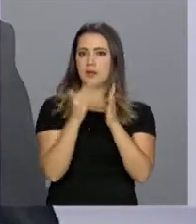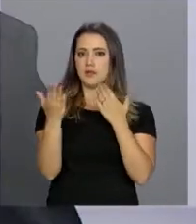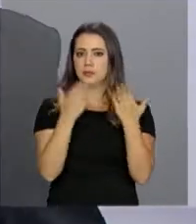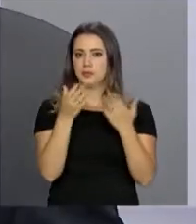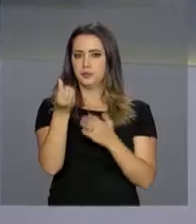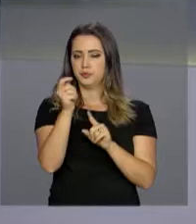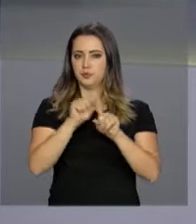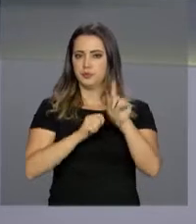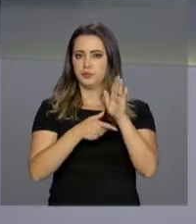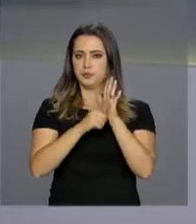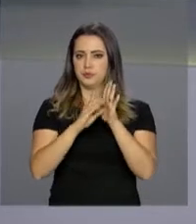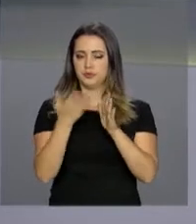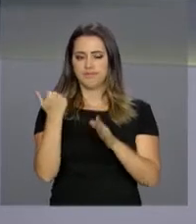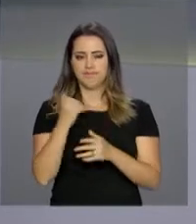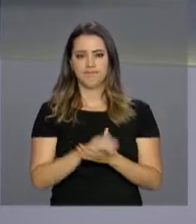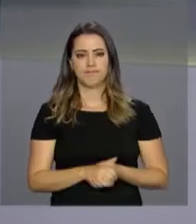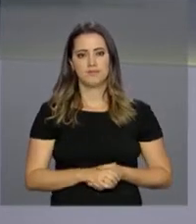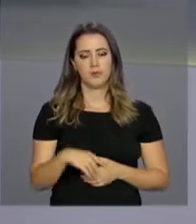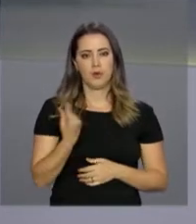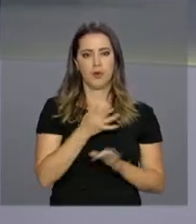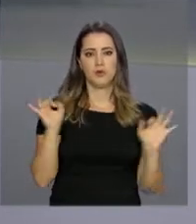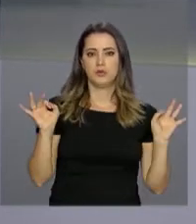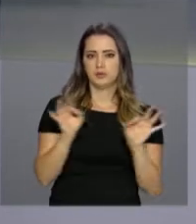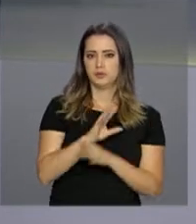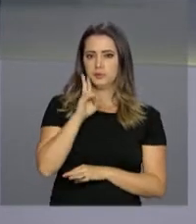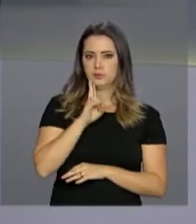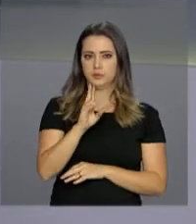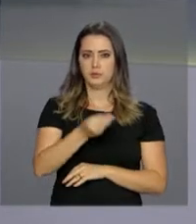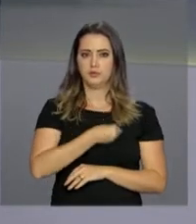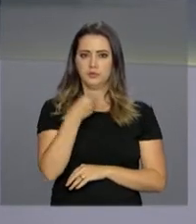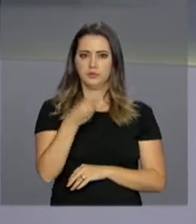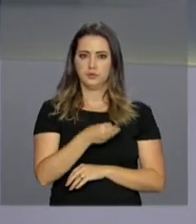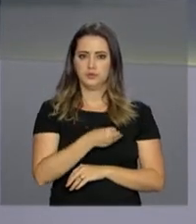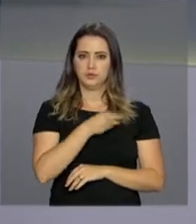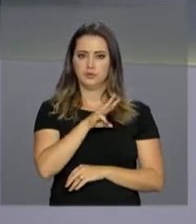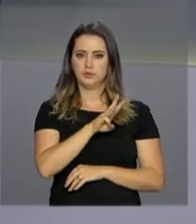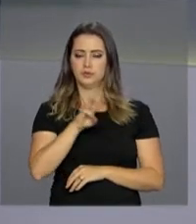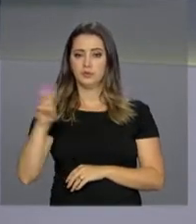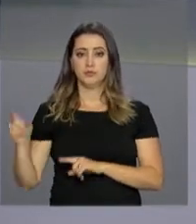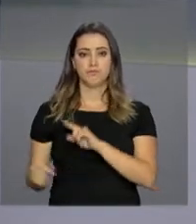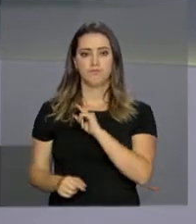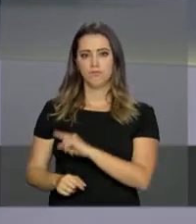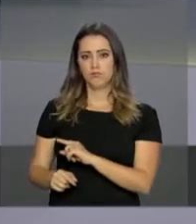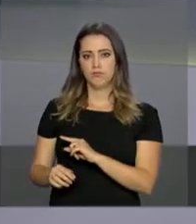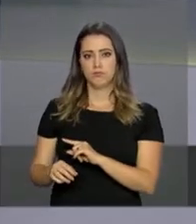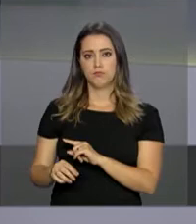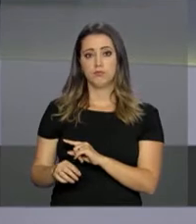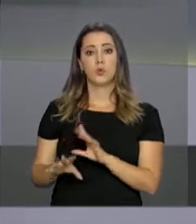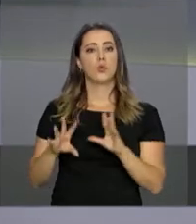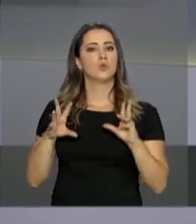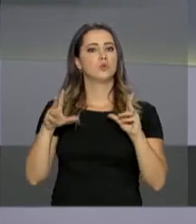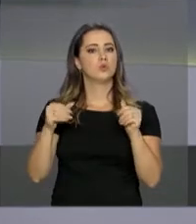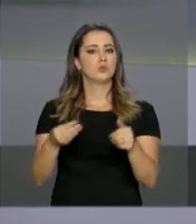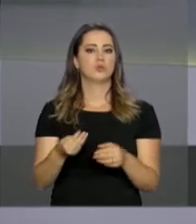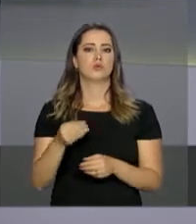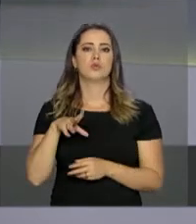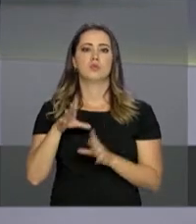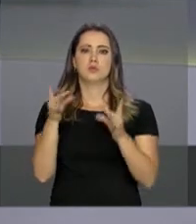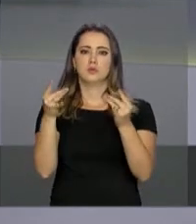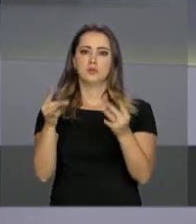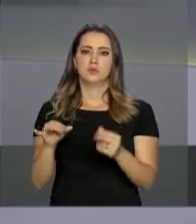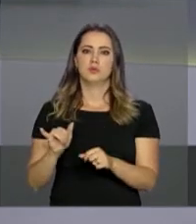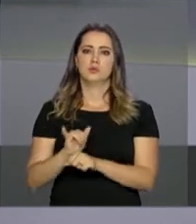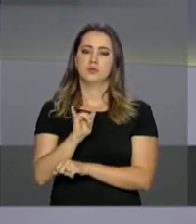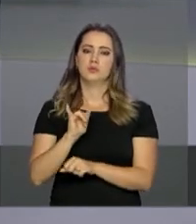anterior nós ficamos por aqui você acompanha a programação ao vivo pelo site da nbr na internet e todas as nossas